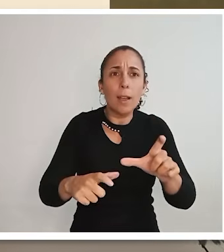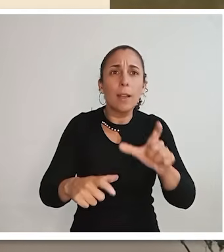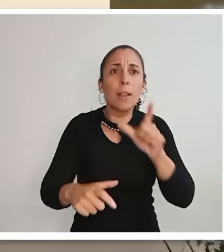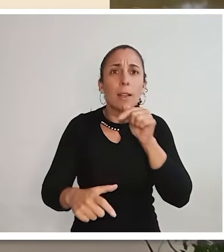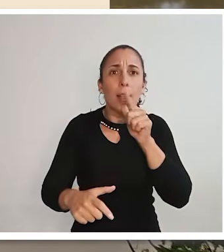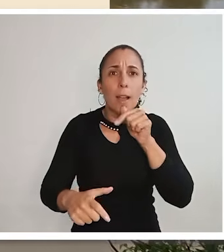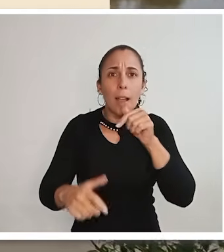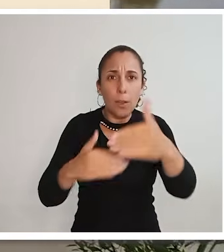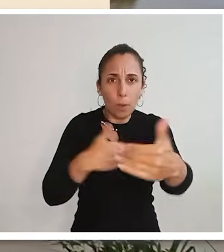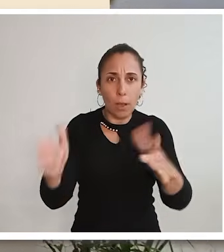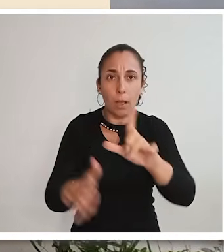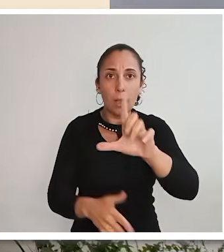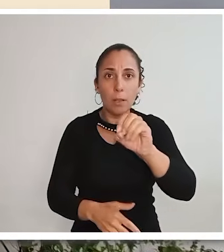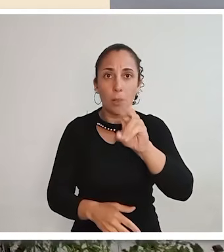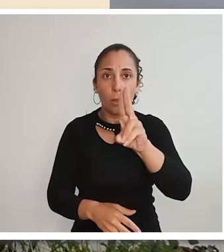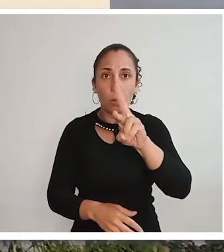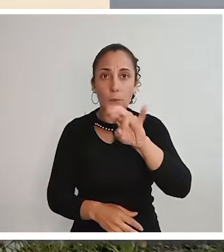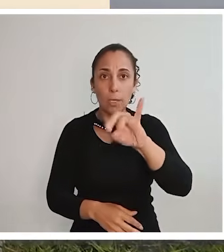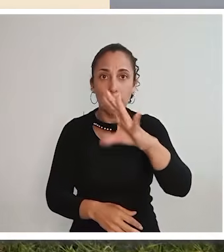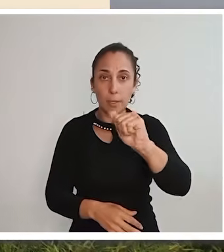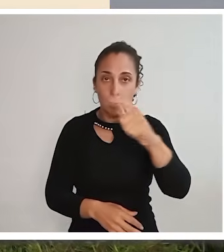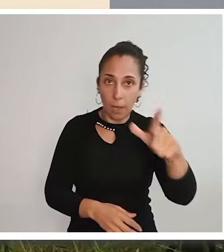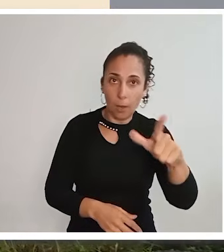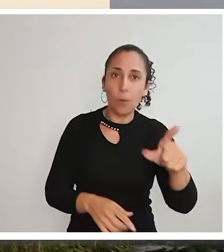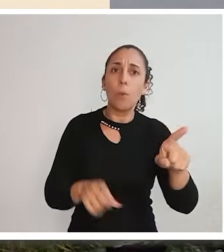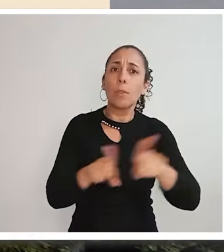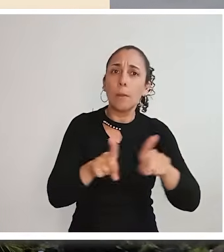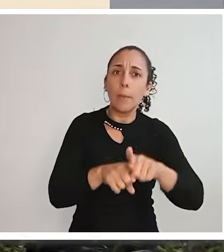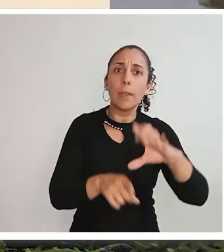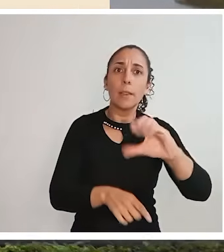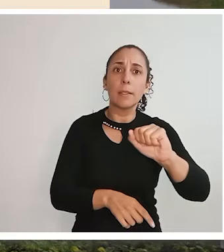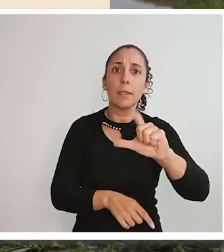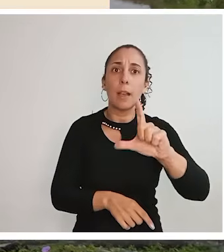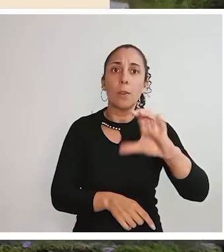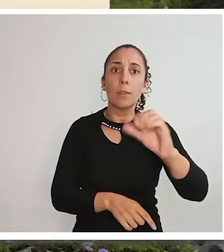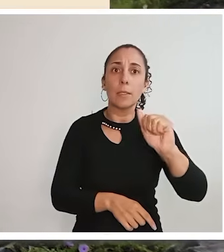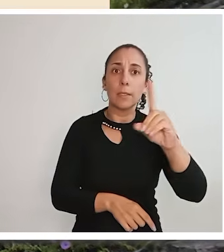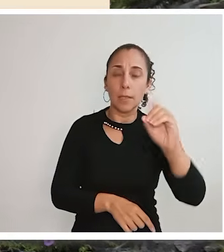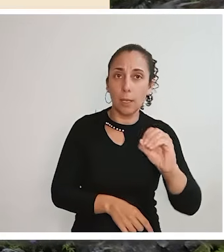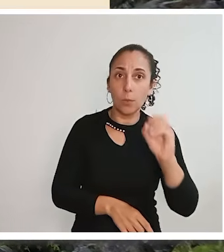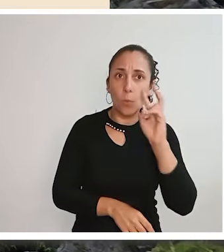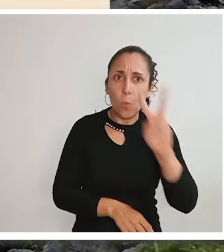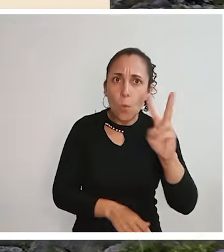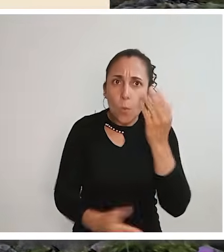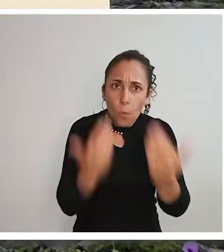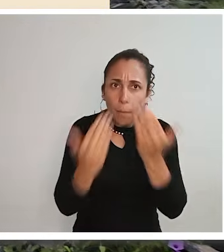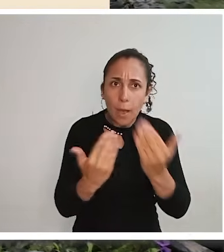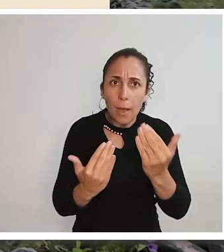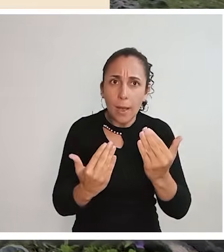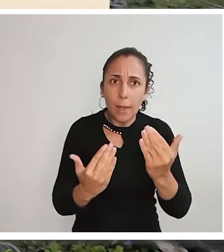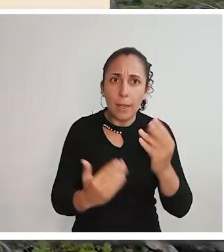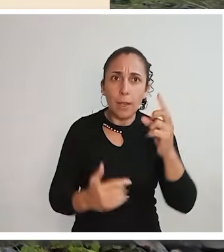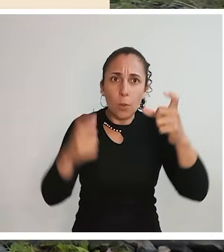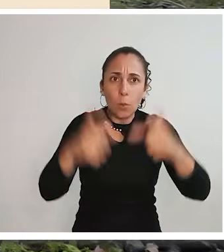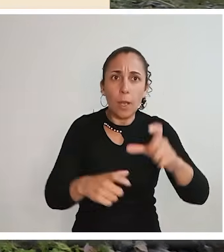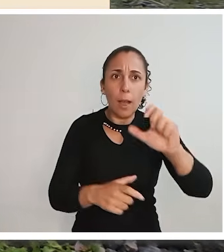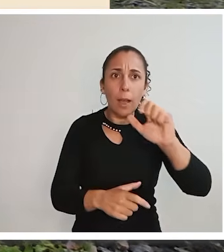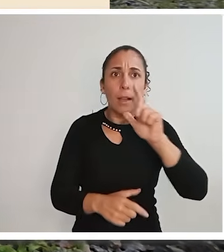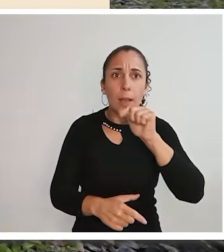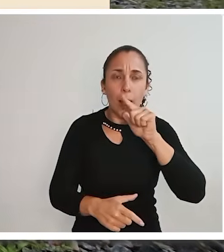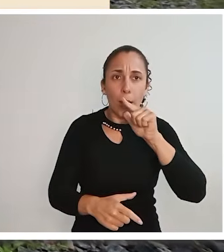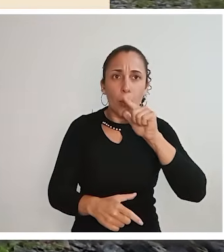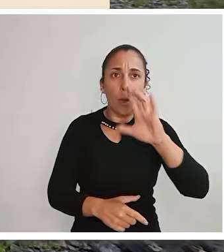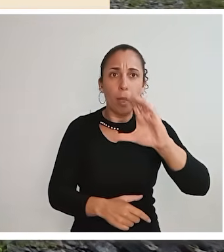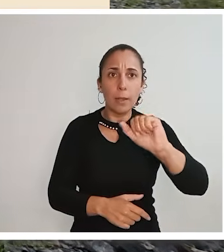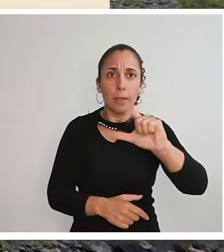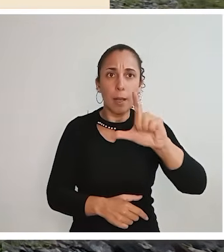mais. Enquadra só aí o reservatório de Louriçal e o reservatório do Calçado. Olha as proporções, pessoal. Olha como que o reservatório